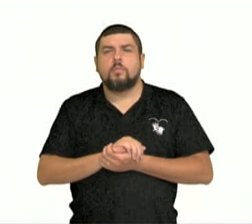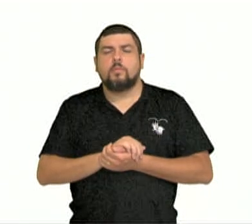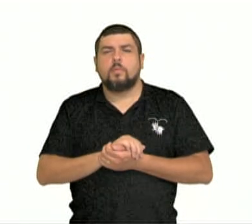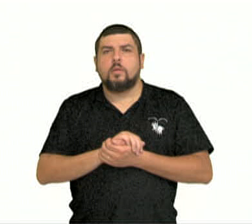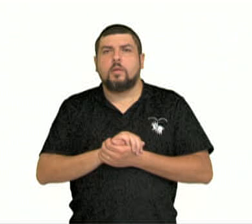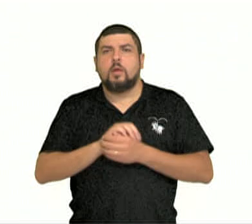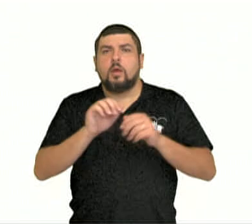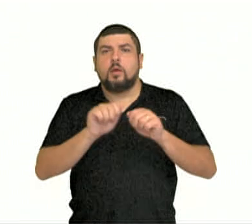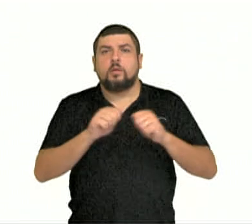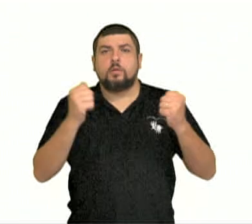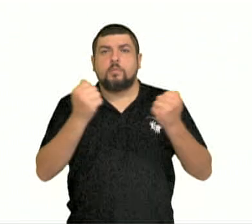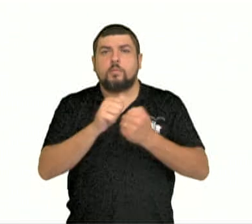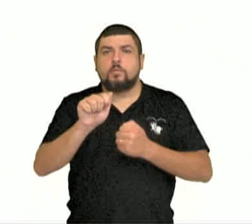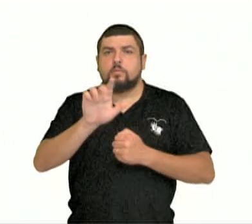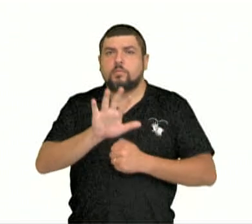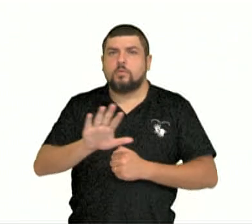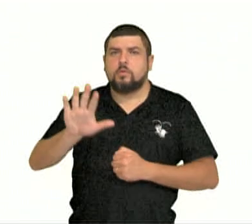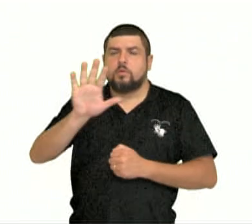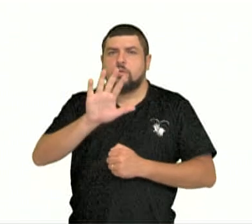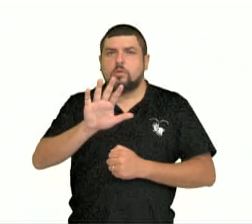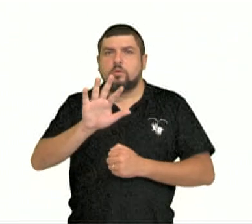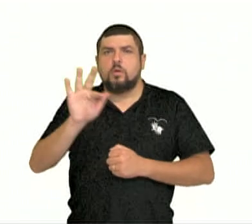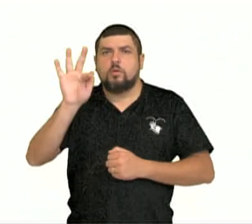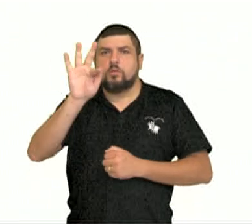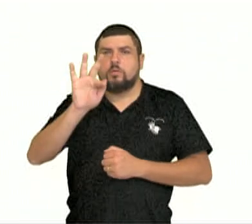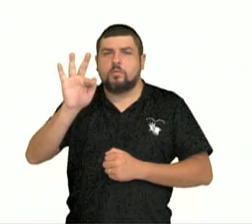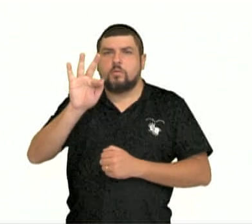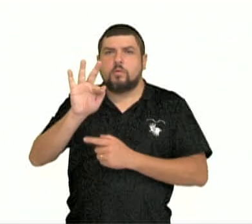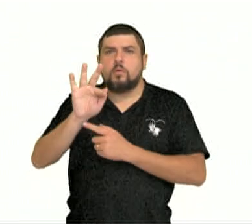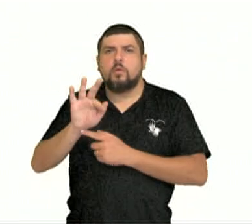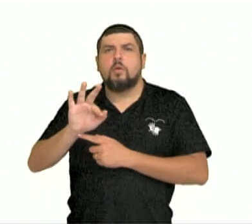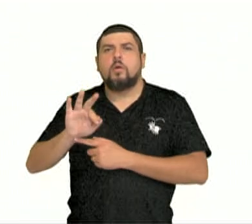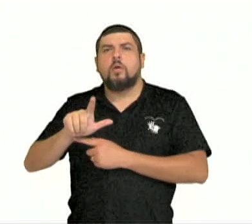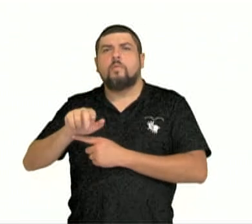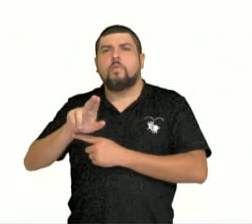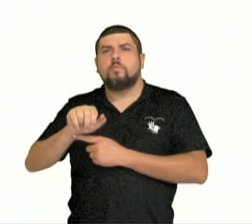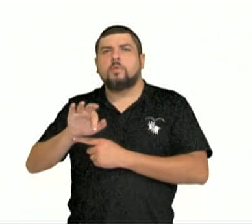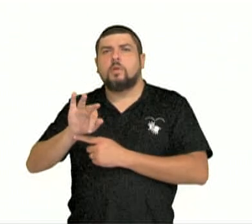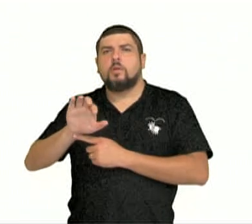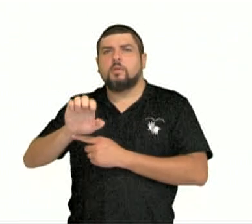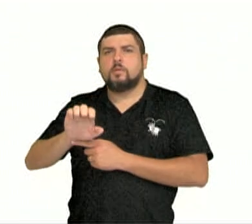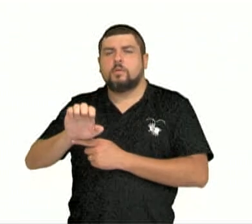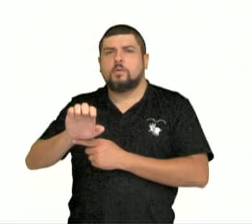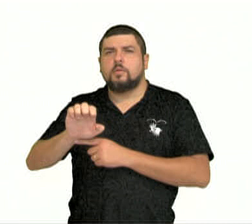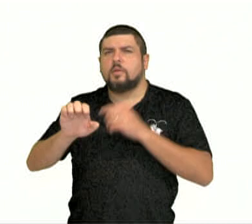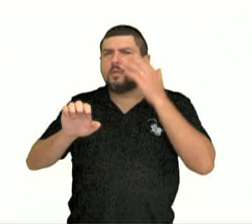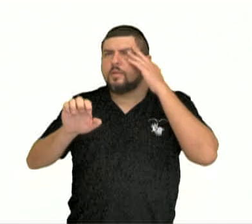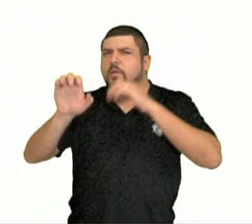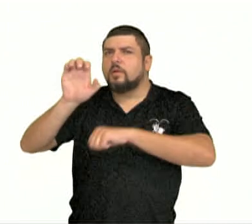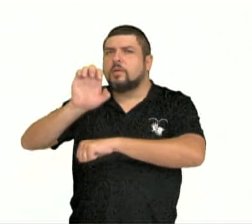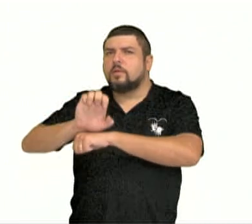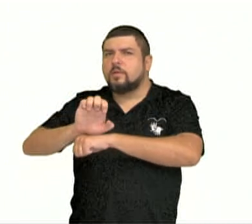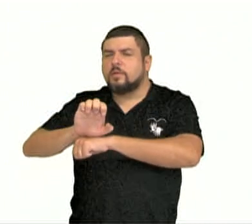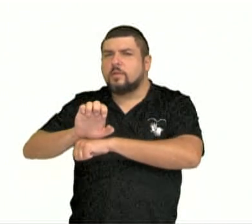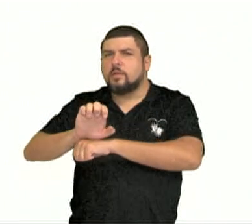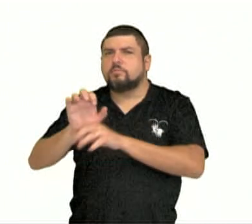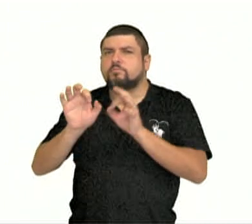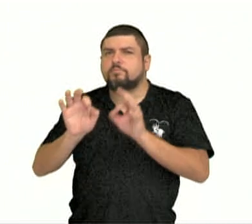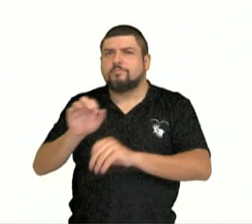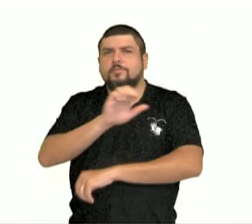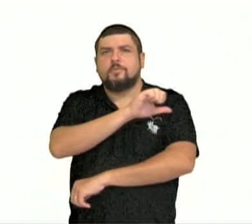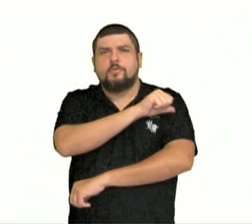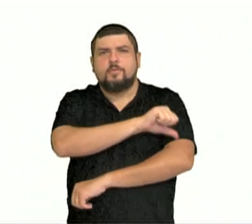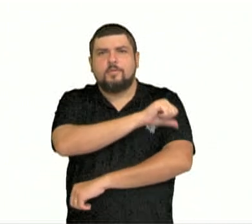Federal Fluminense. Fluminense é de que estado? Pescou, né? Do Rio de Janeiro, muito